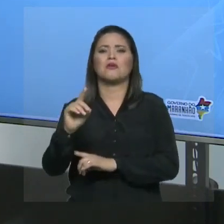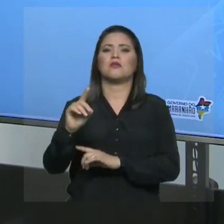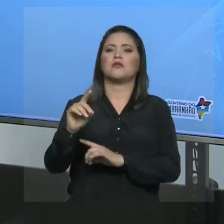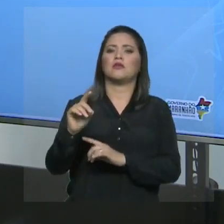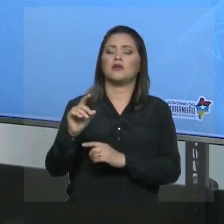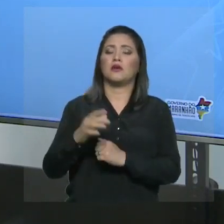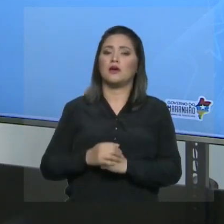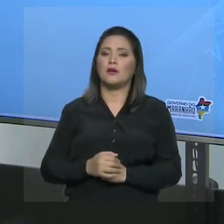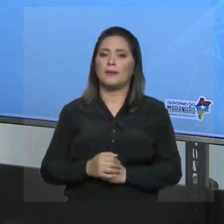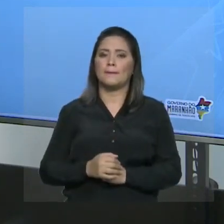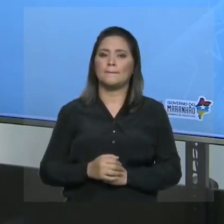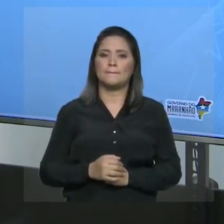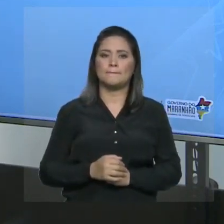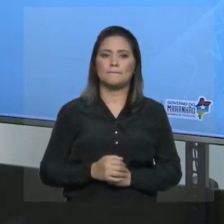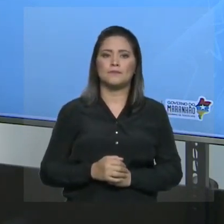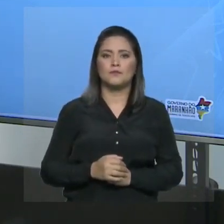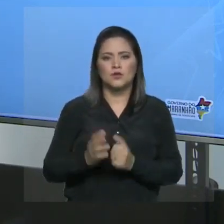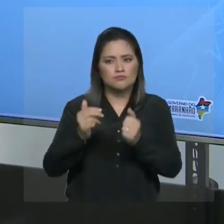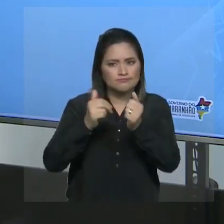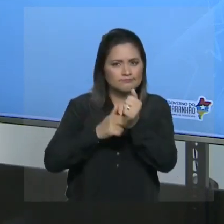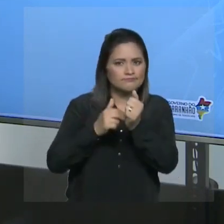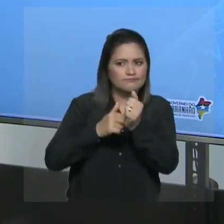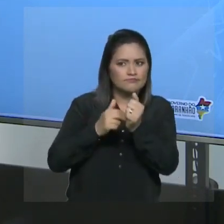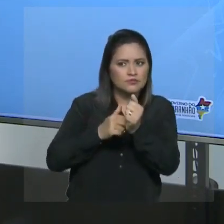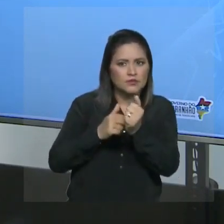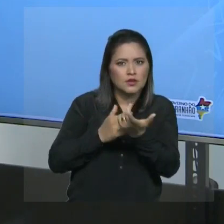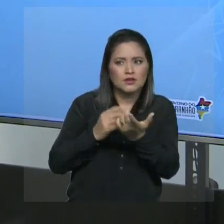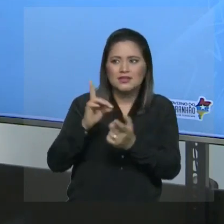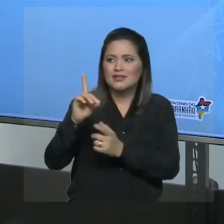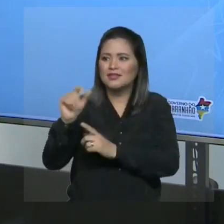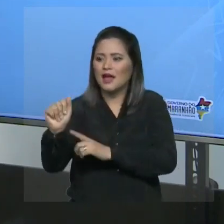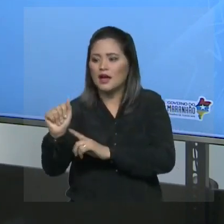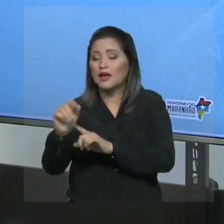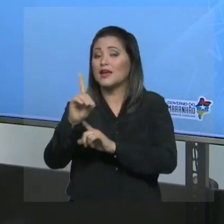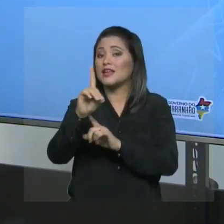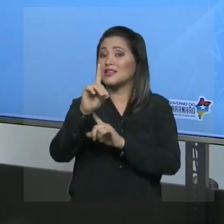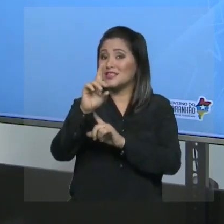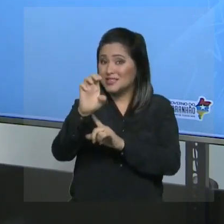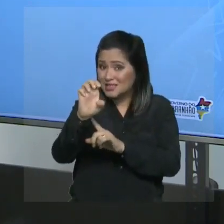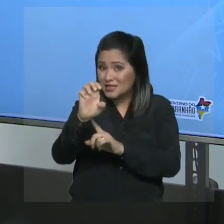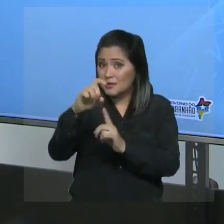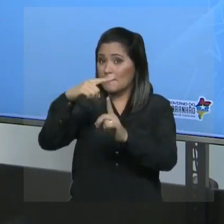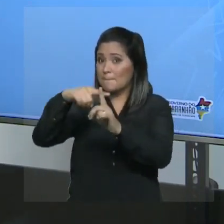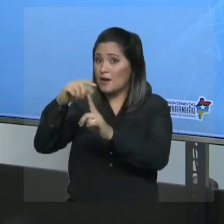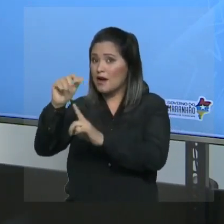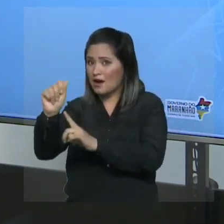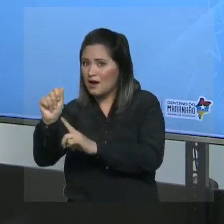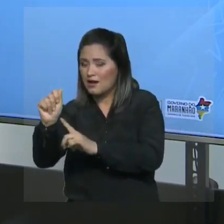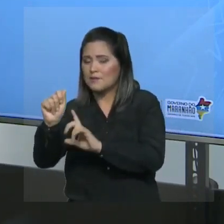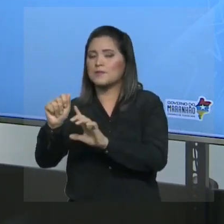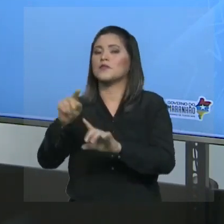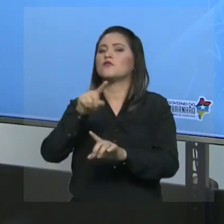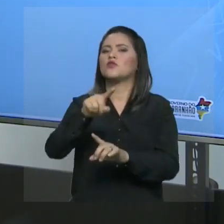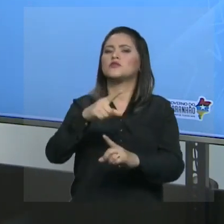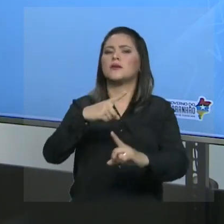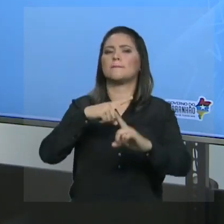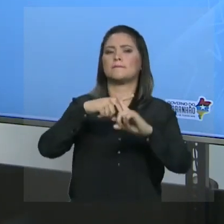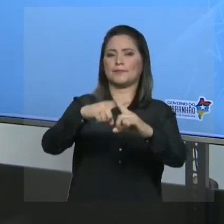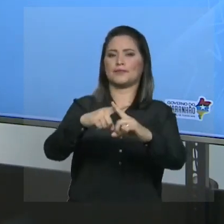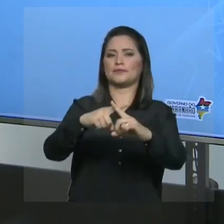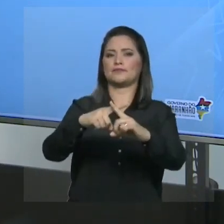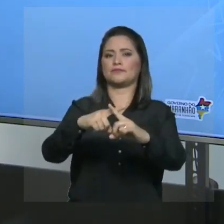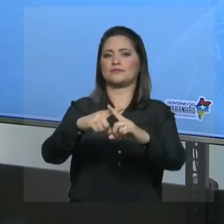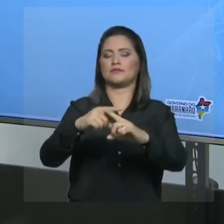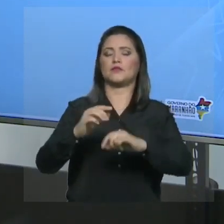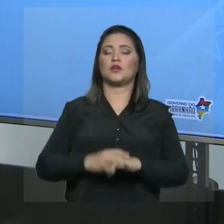ou escondidinho, como aparece, por exemplo, no dá, você vai multiplicar. Então, olha só, 24%